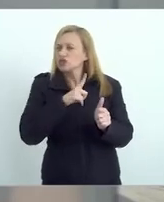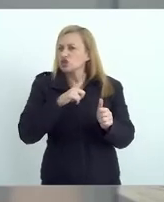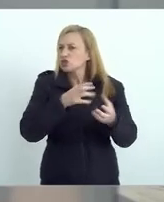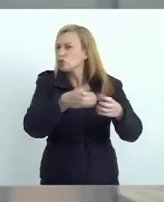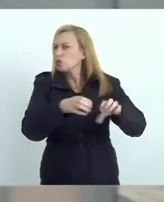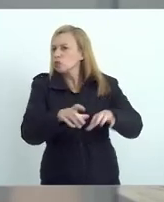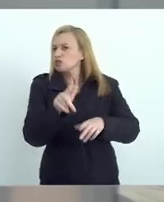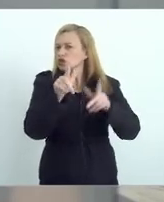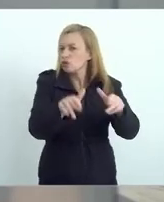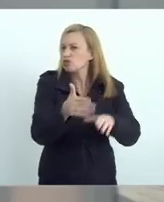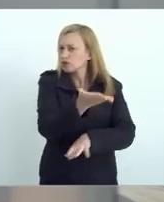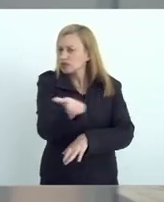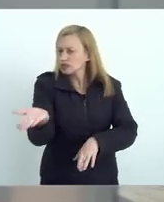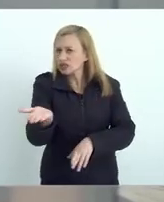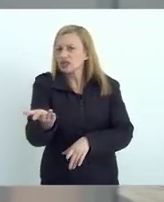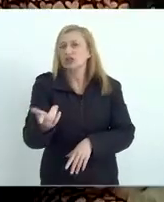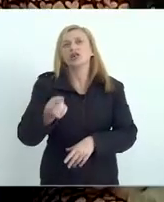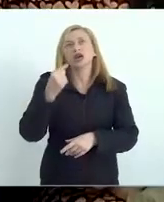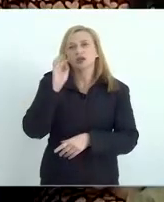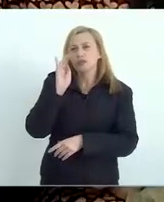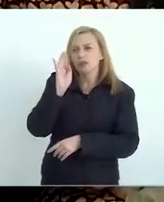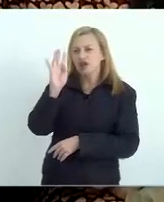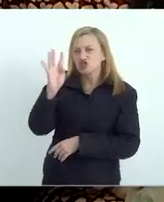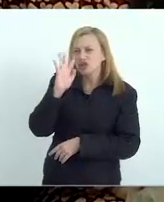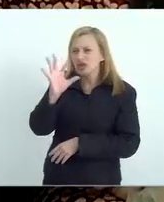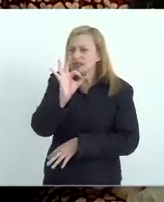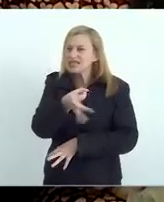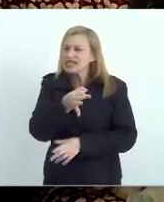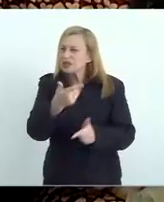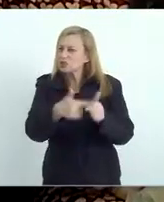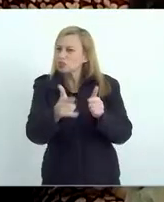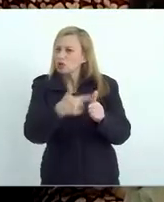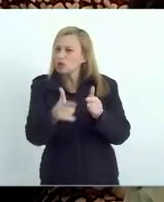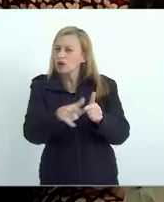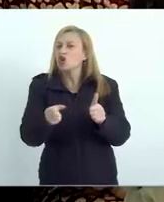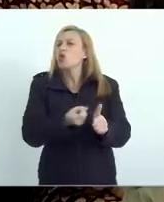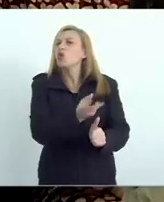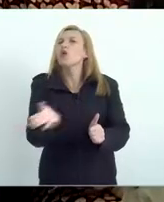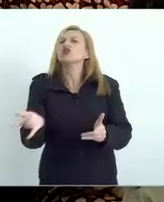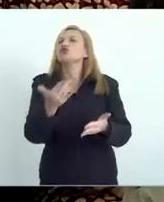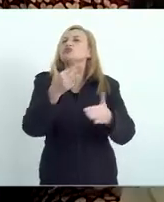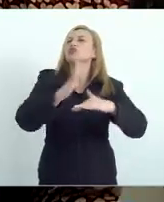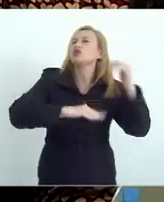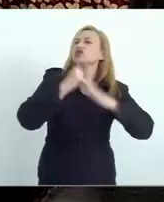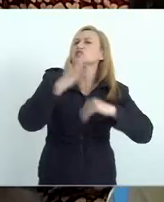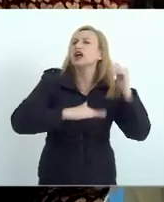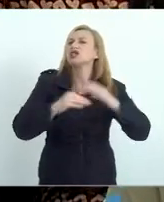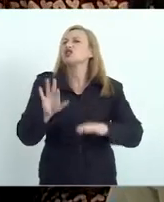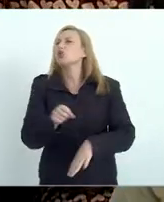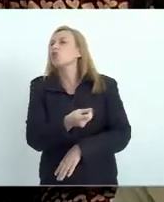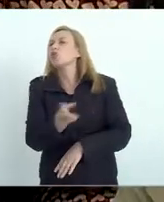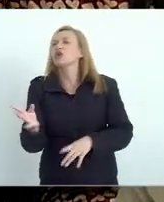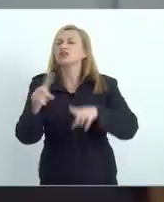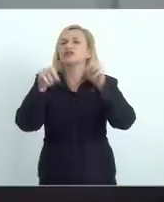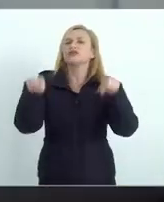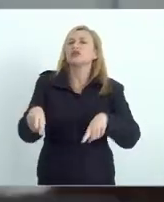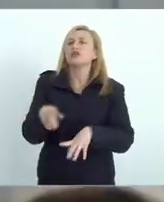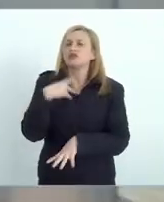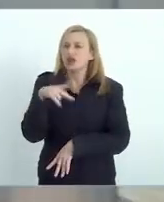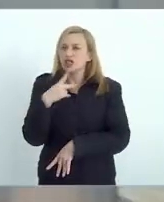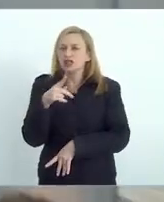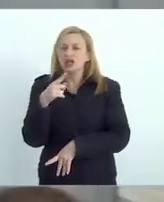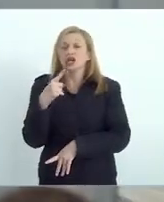concurso do Senhor quando a gente tem noção de dimensão exata do problema quantos profissionais quanto servidores a gente tá falando